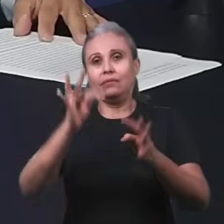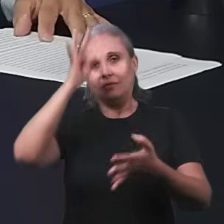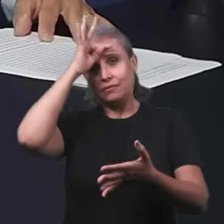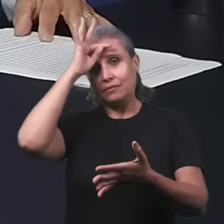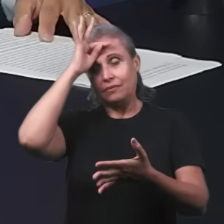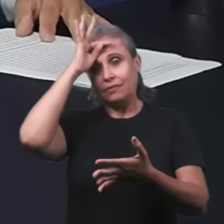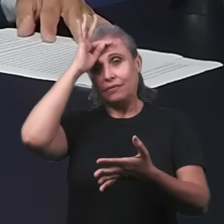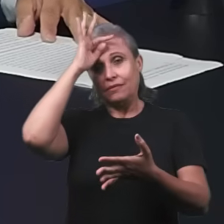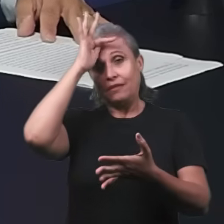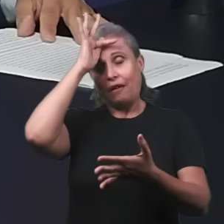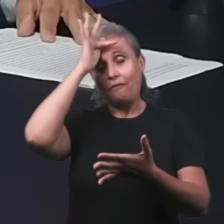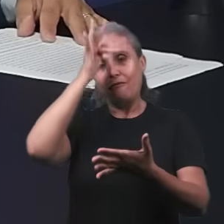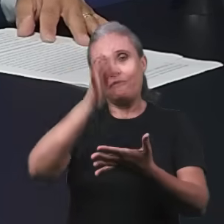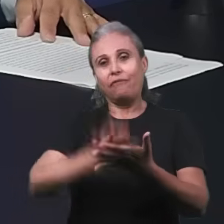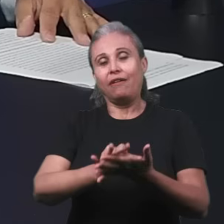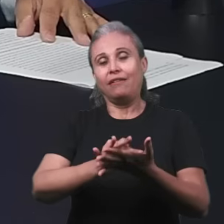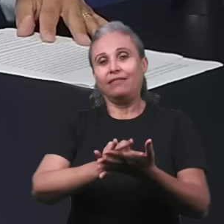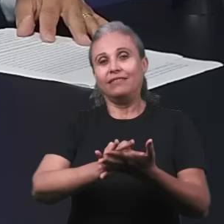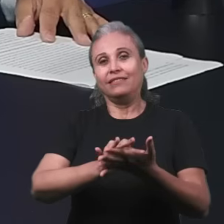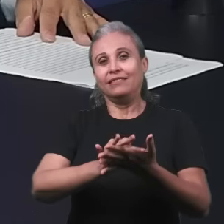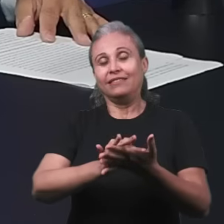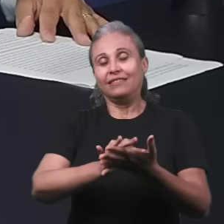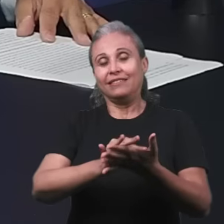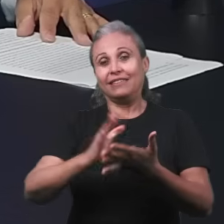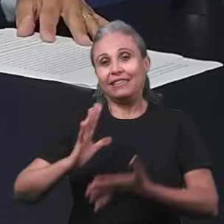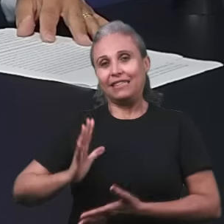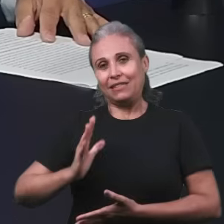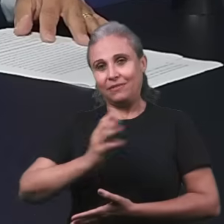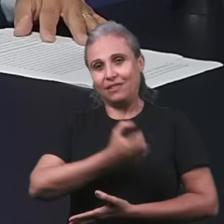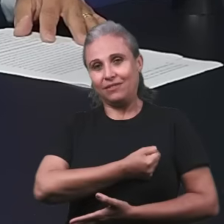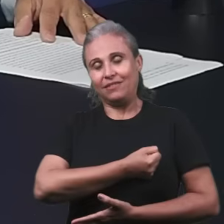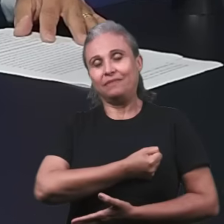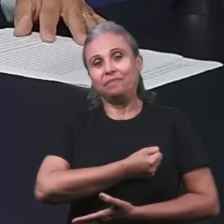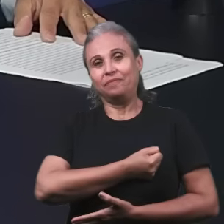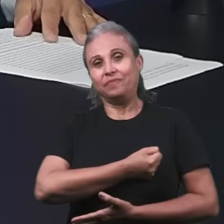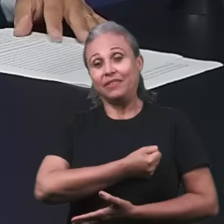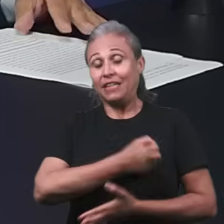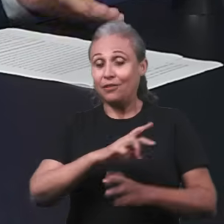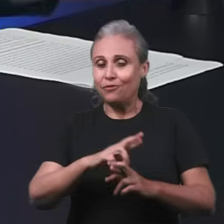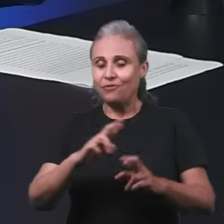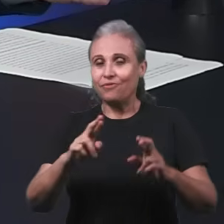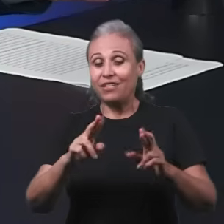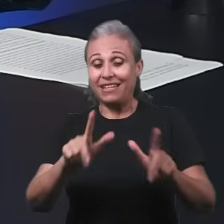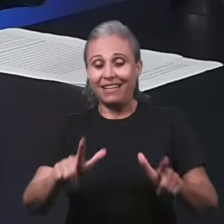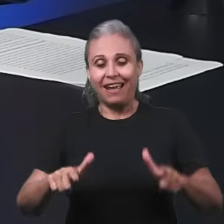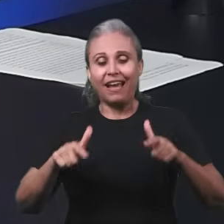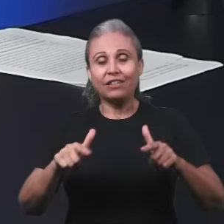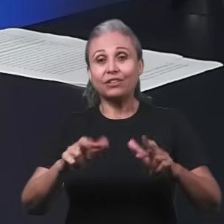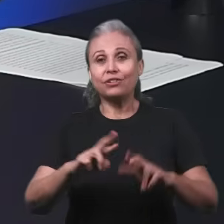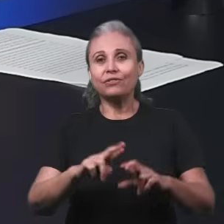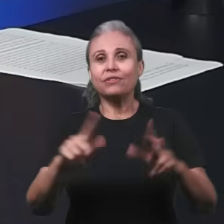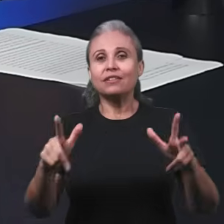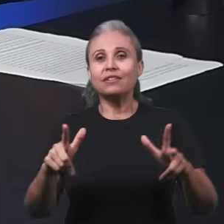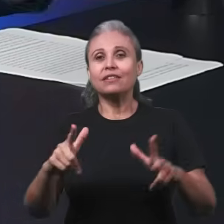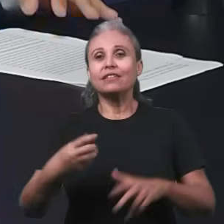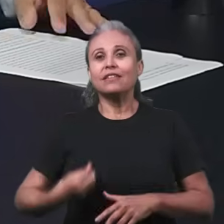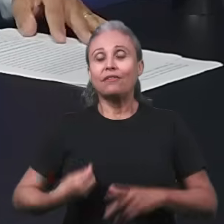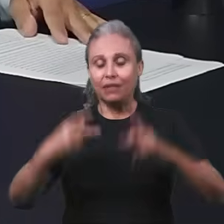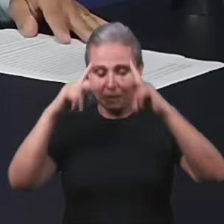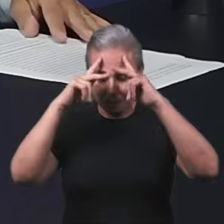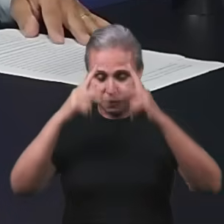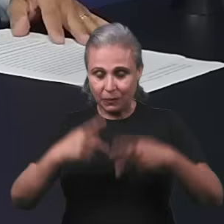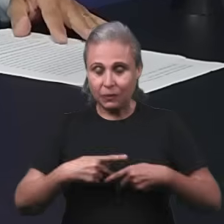fé redentora que faz toda a diferença na vida do homem. Mas nós temos aqui também alguns